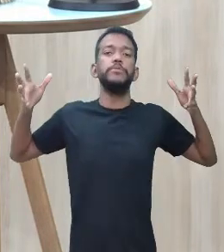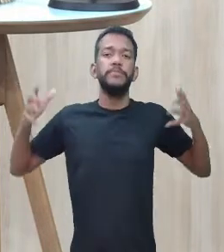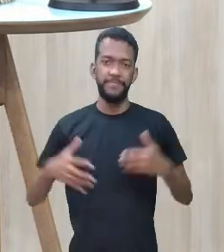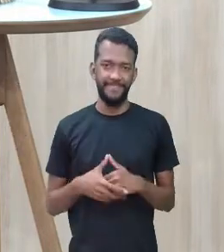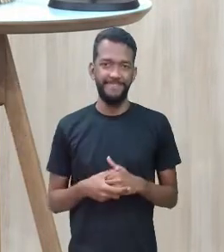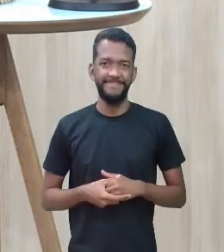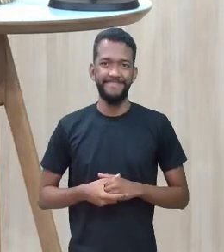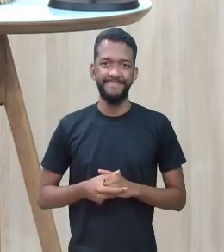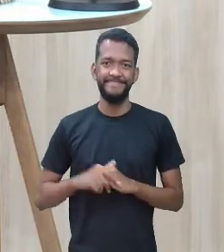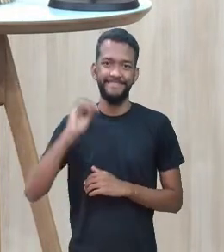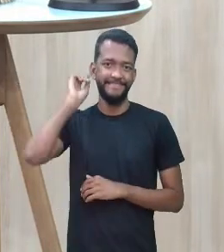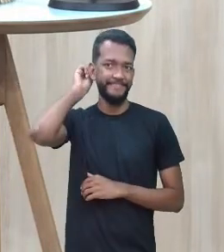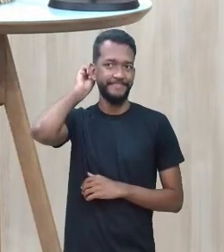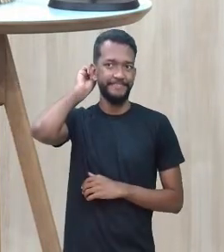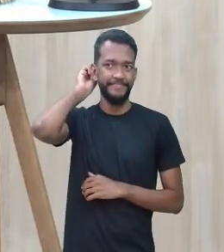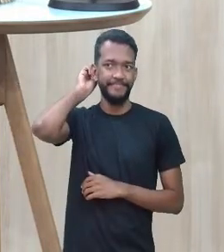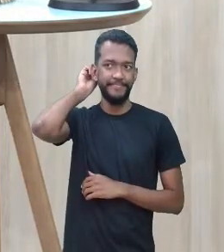macroscópicos.